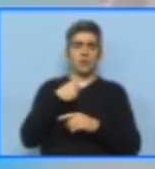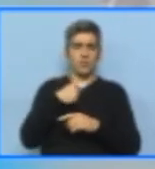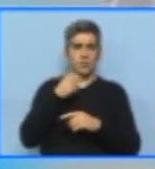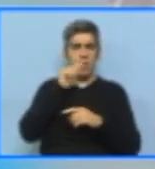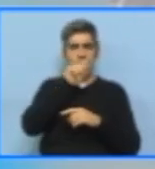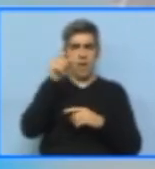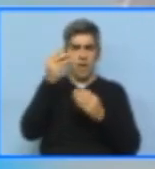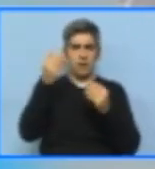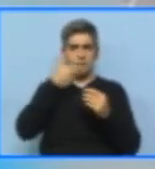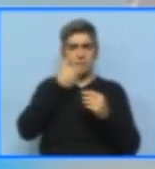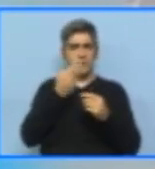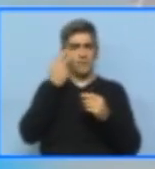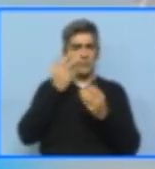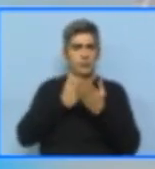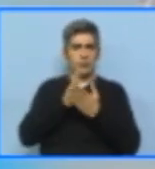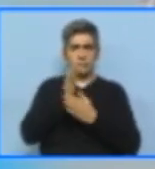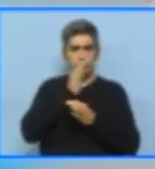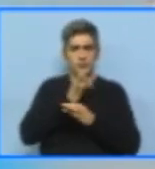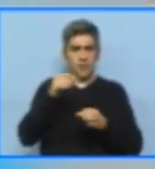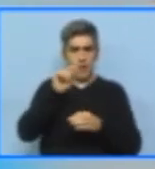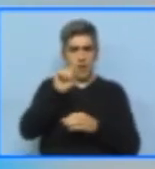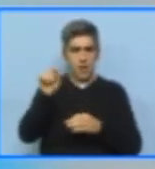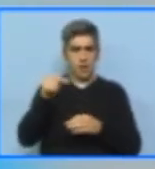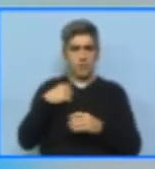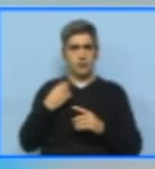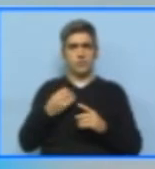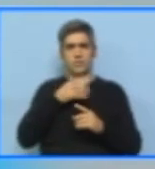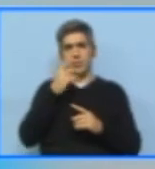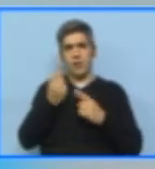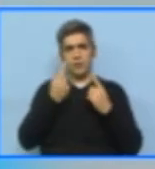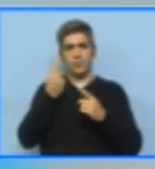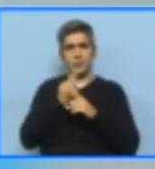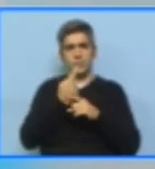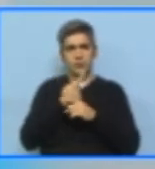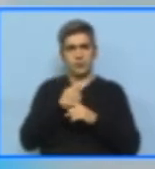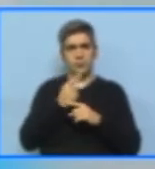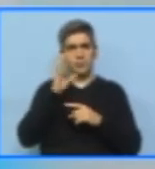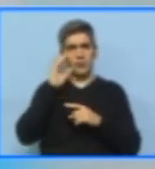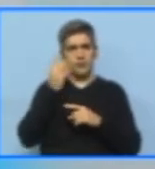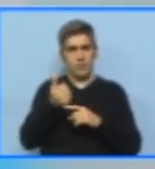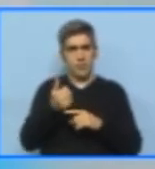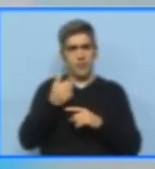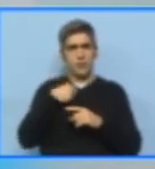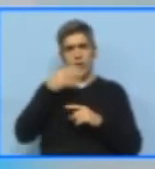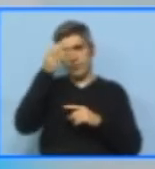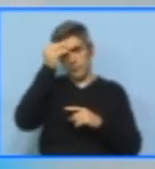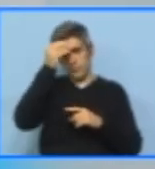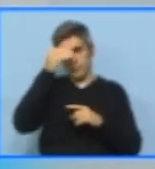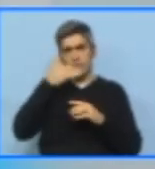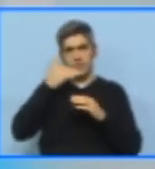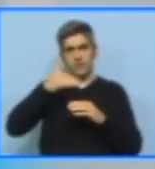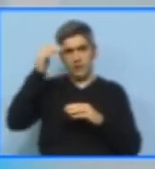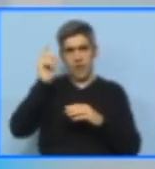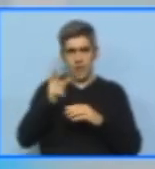e há muitos que têm experiências de vida magníficas, está para aqui o miúdo a dizer umas coisas, porque sabem muito bem que é assim, e eu aprendo com os mais velhos de